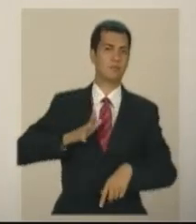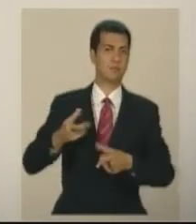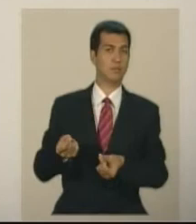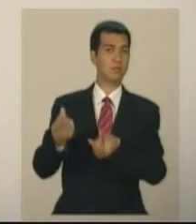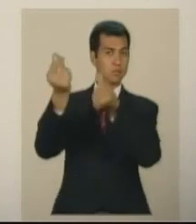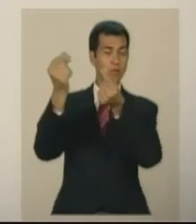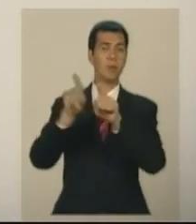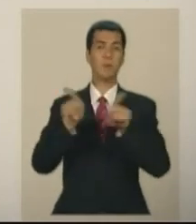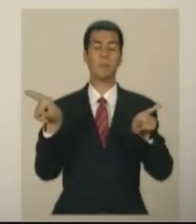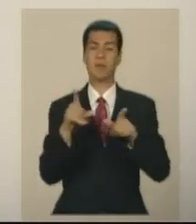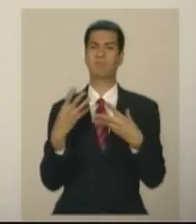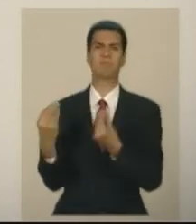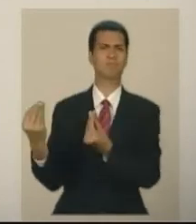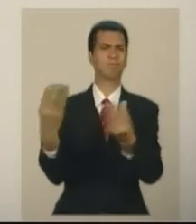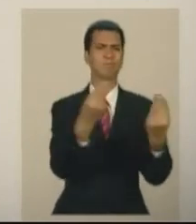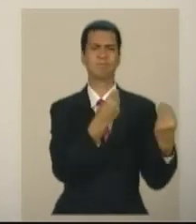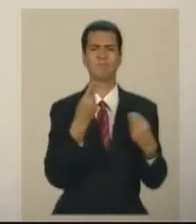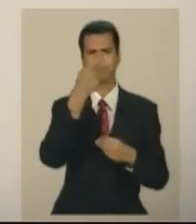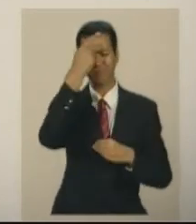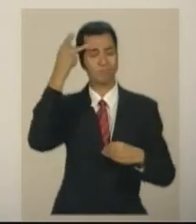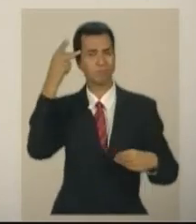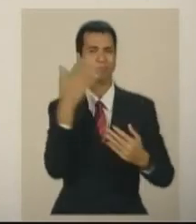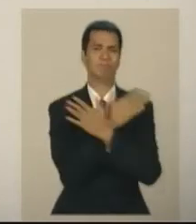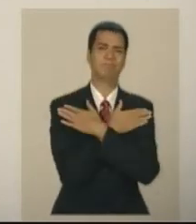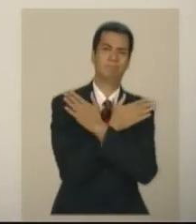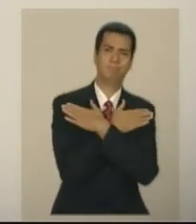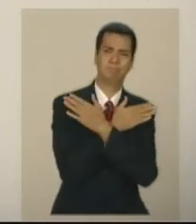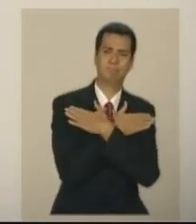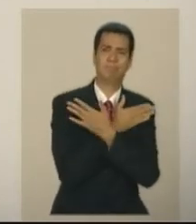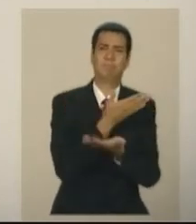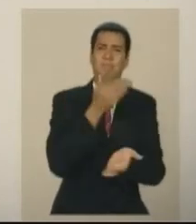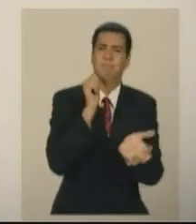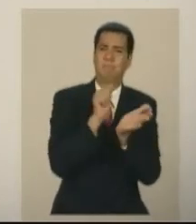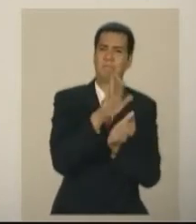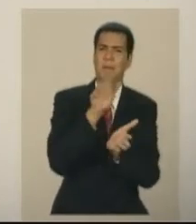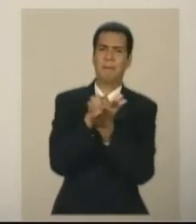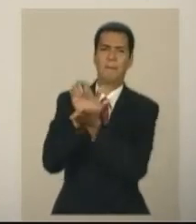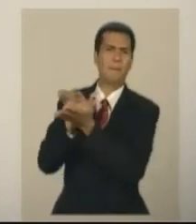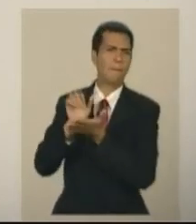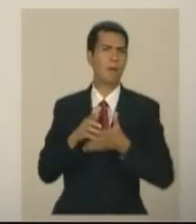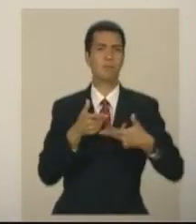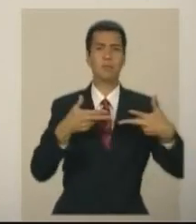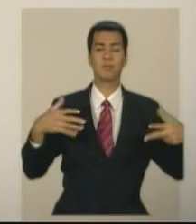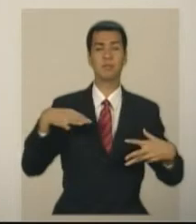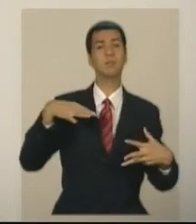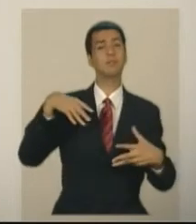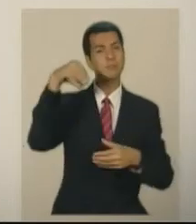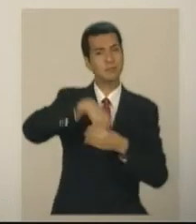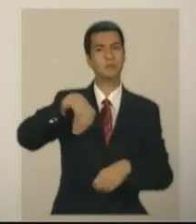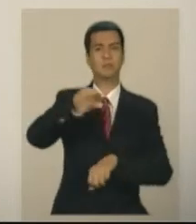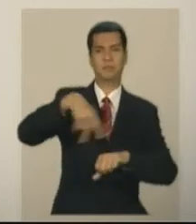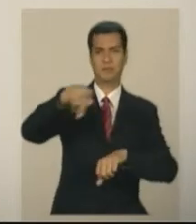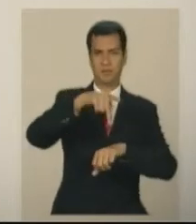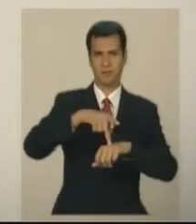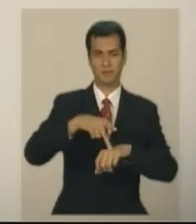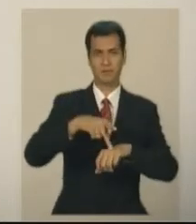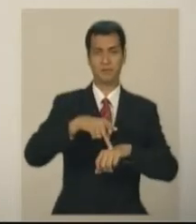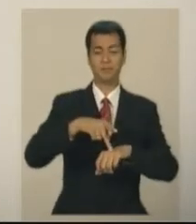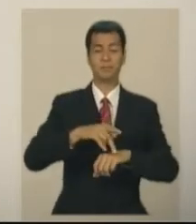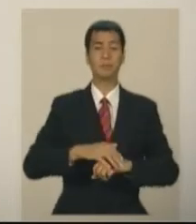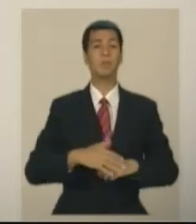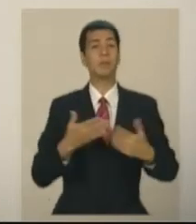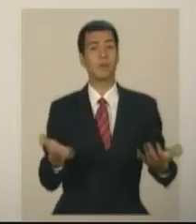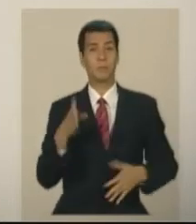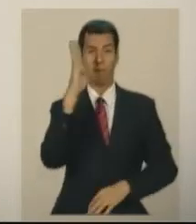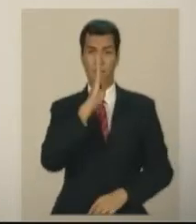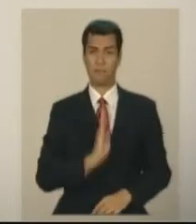e milhões de desempregados em todo mundo em especial nos países mais ricos a posição defendida pelo